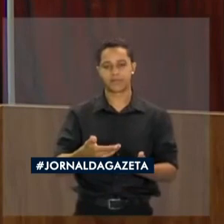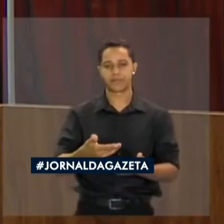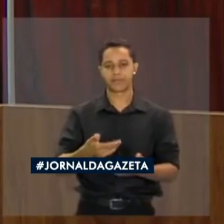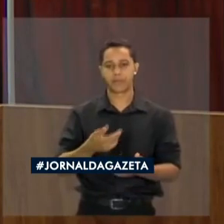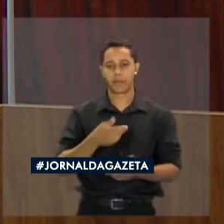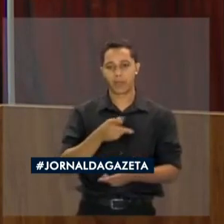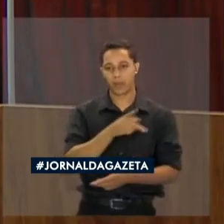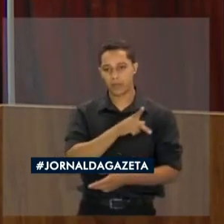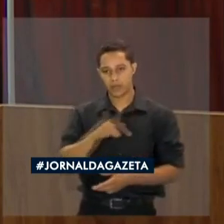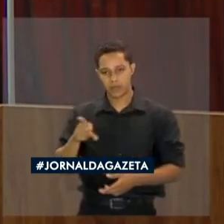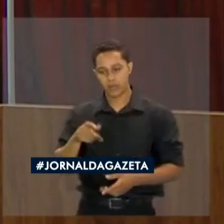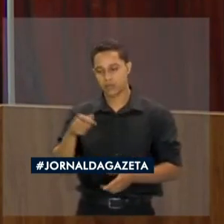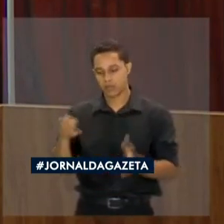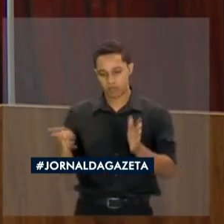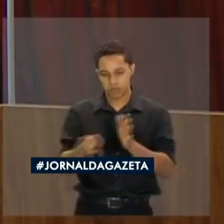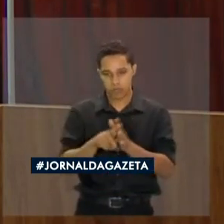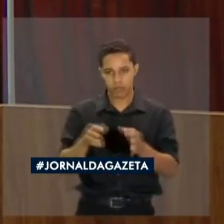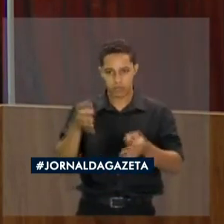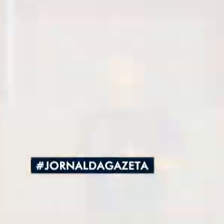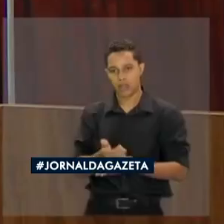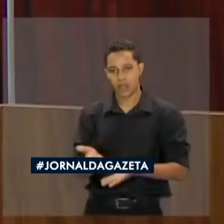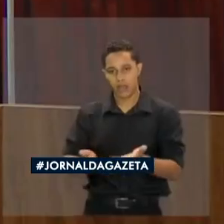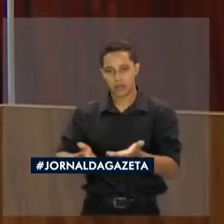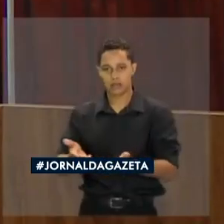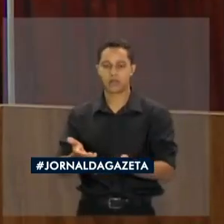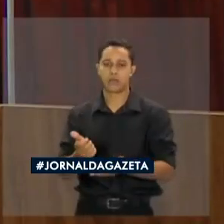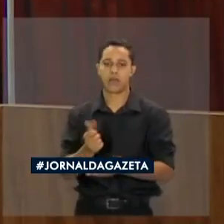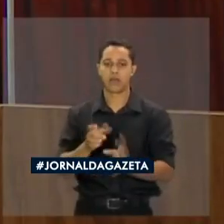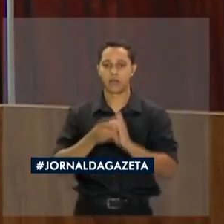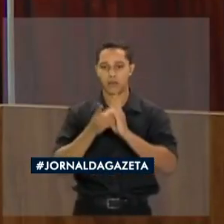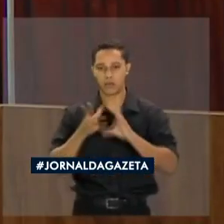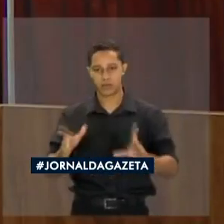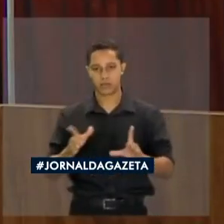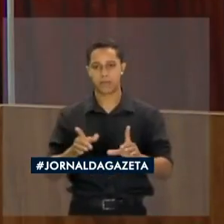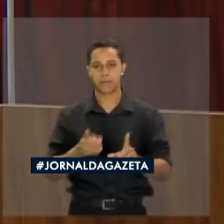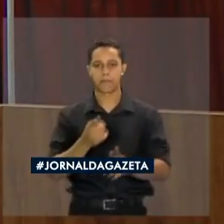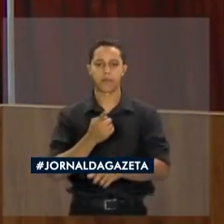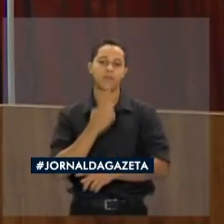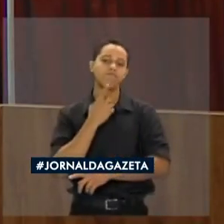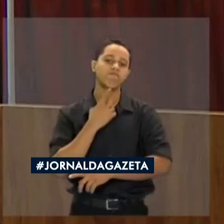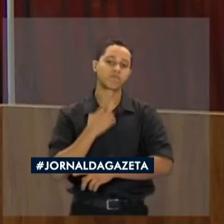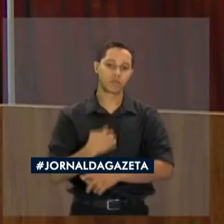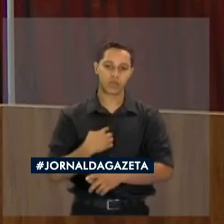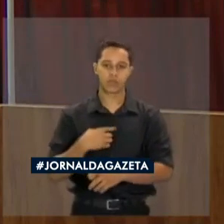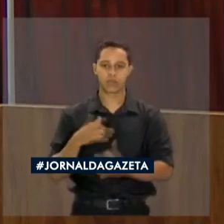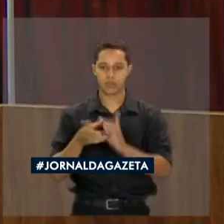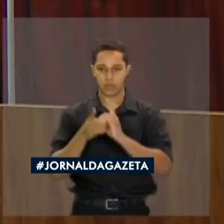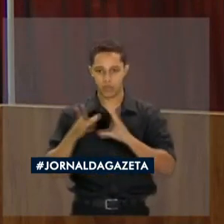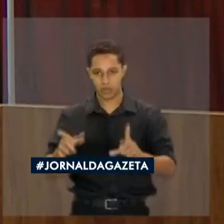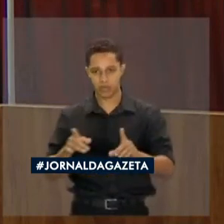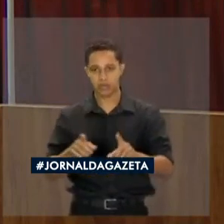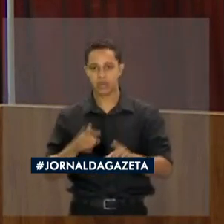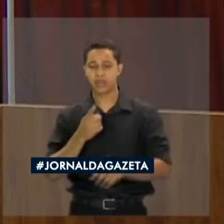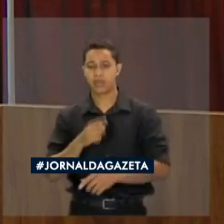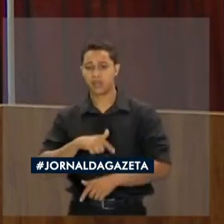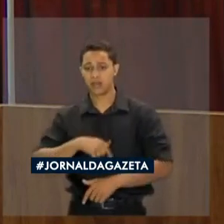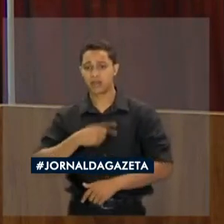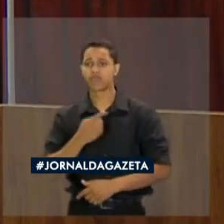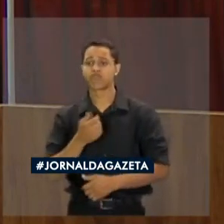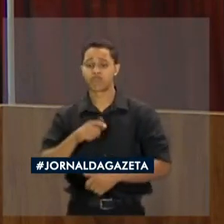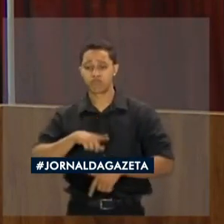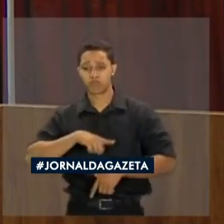presidente, na Justiça Eleitoral brasileira. A vontade de democracia e a coragem de